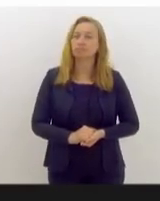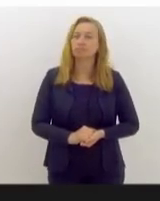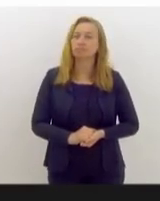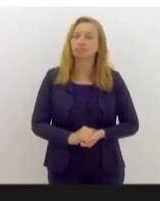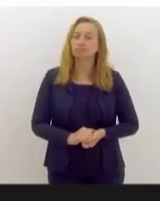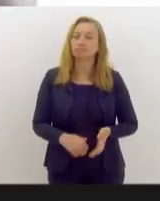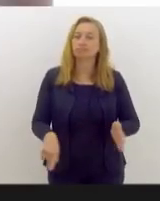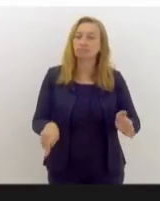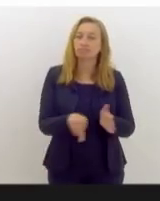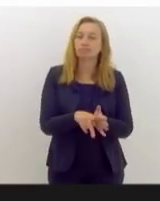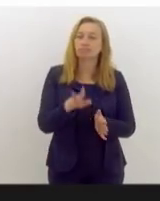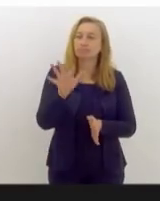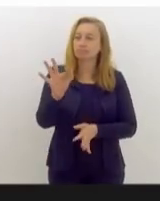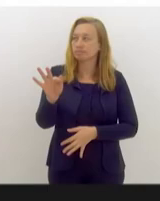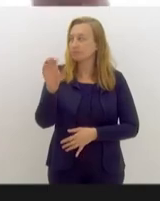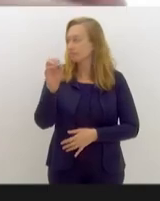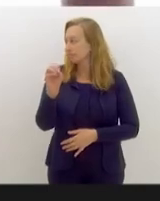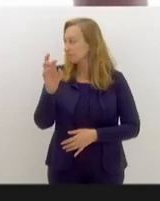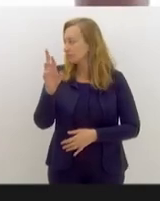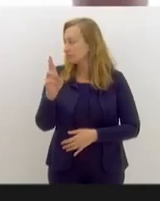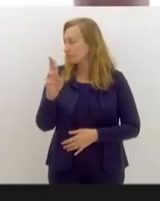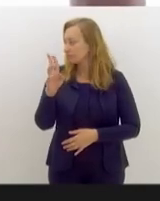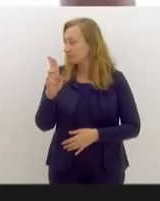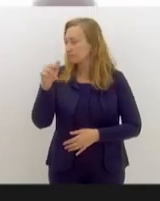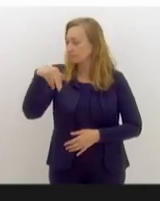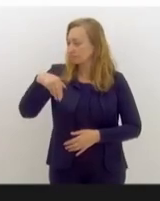membros do fórum e mesmo